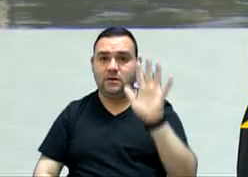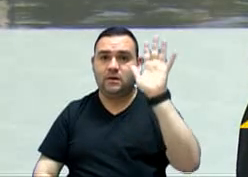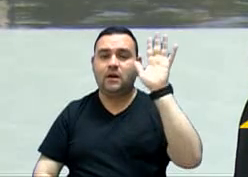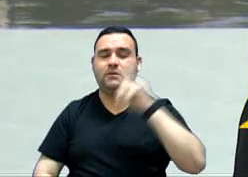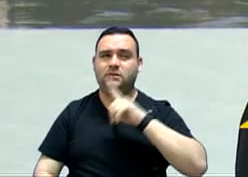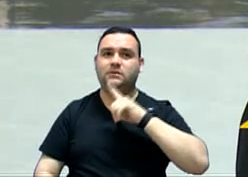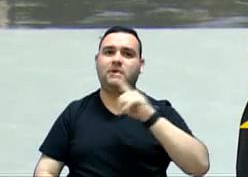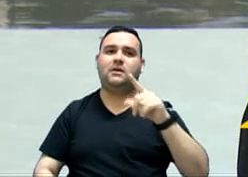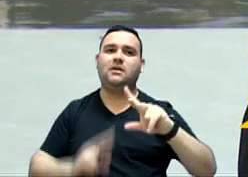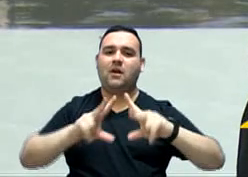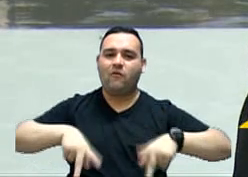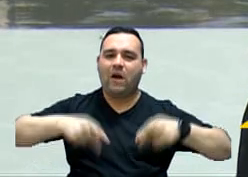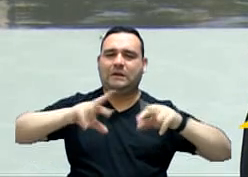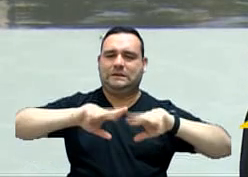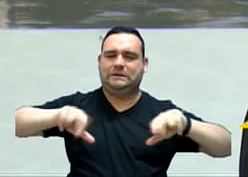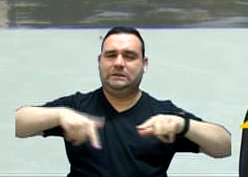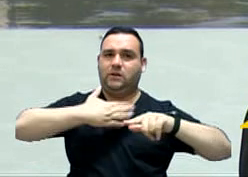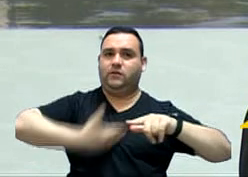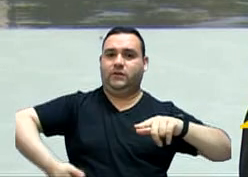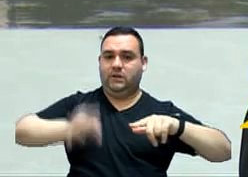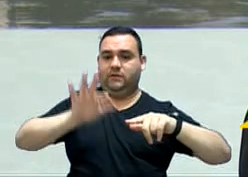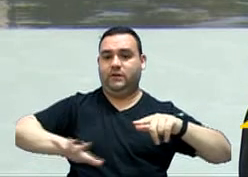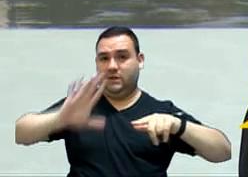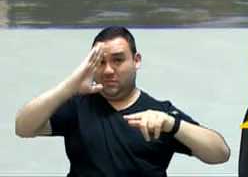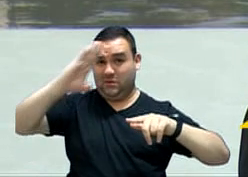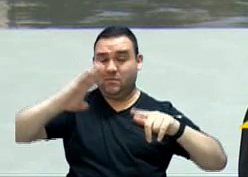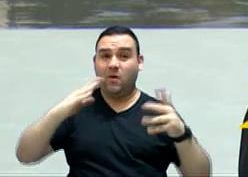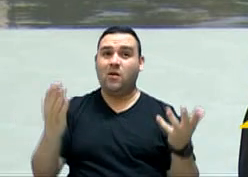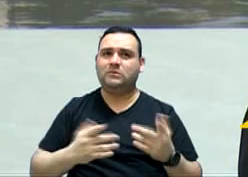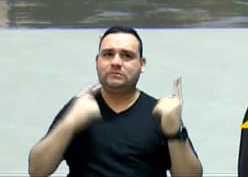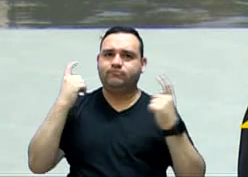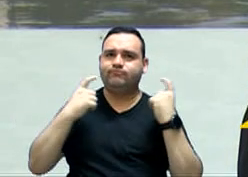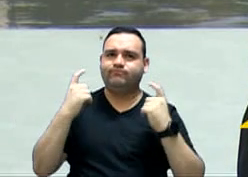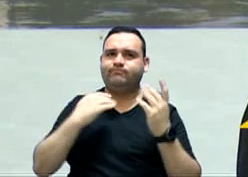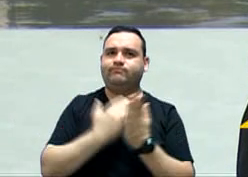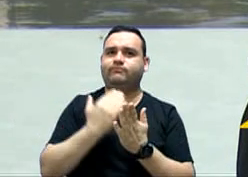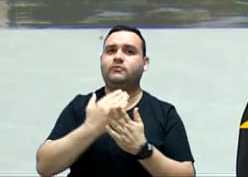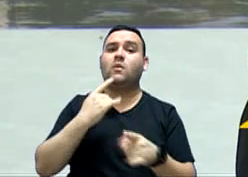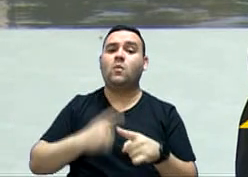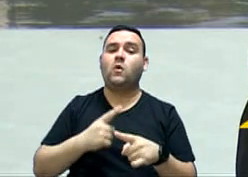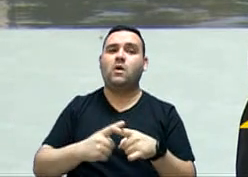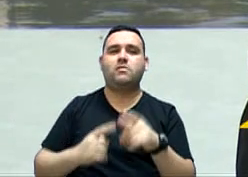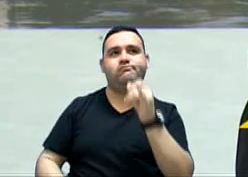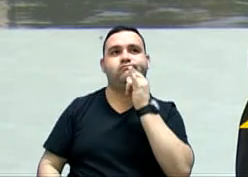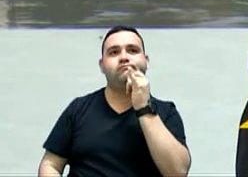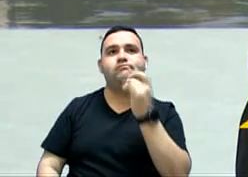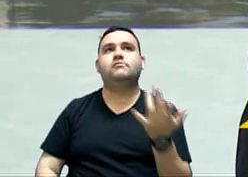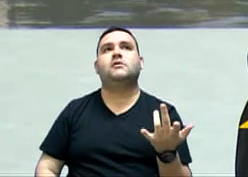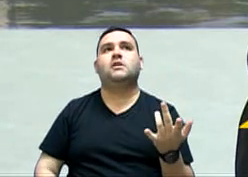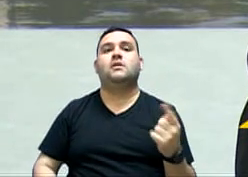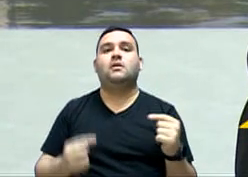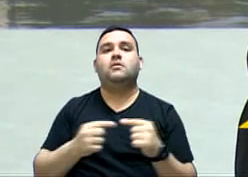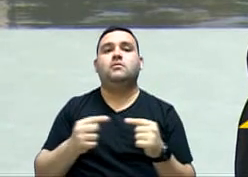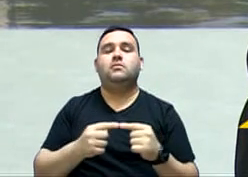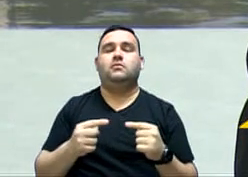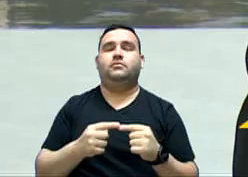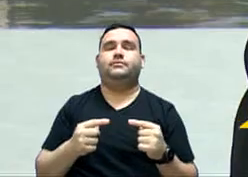Governo do Estado e pelo governo federal, principalmente. Isso é muito preocupante, porque, por exemplo, a questão